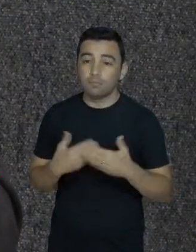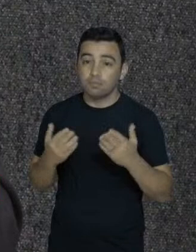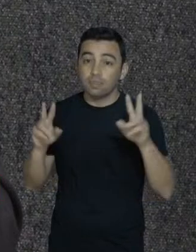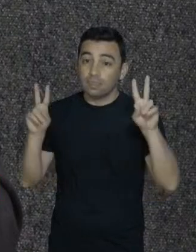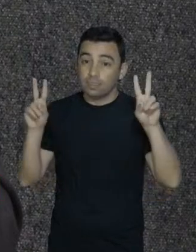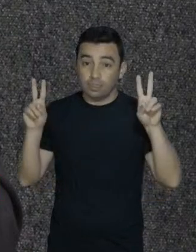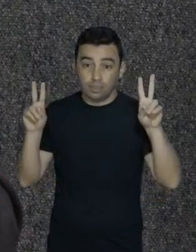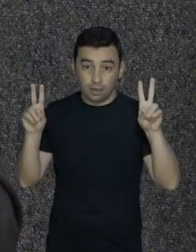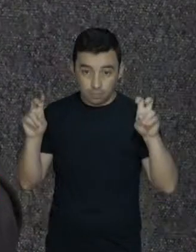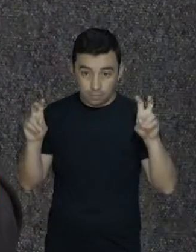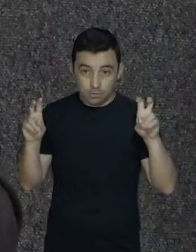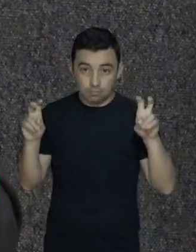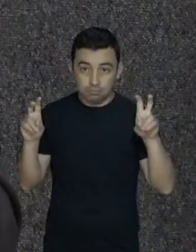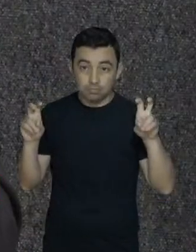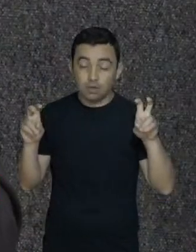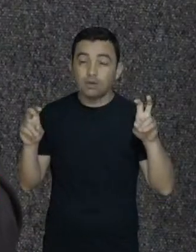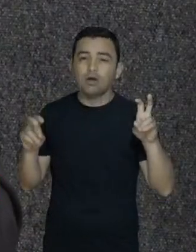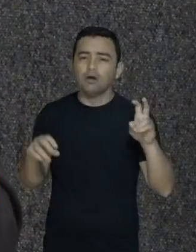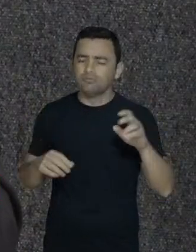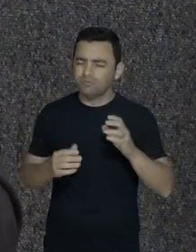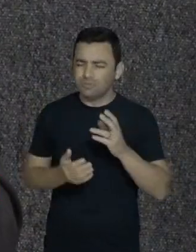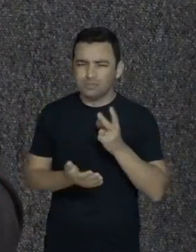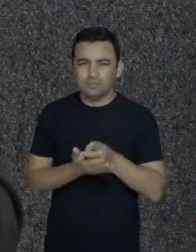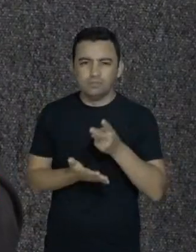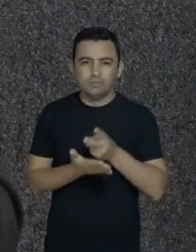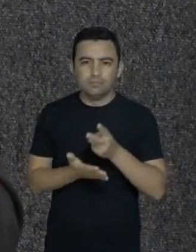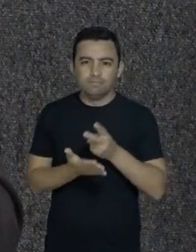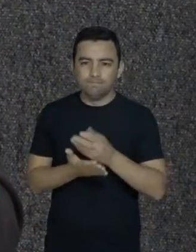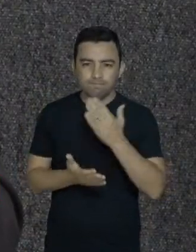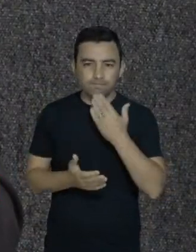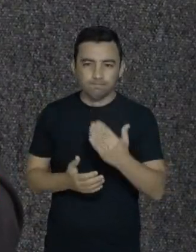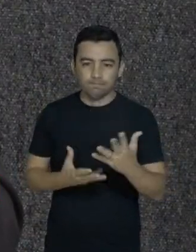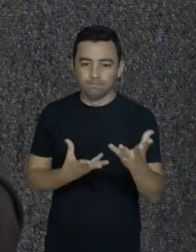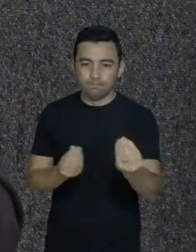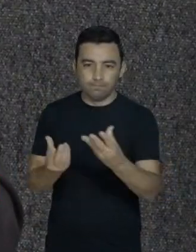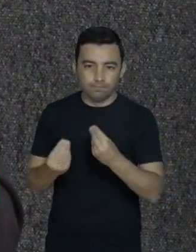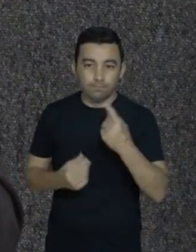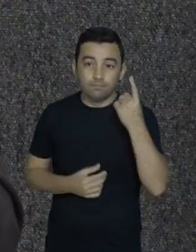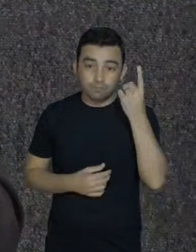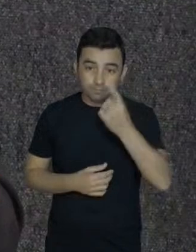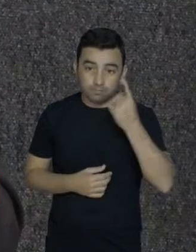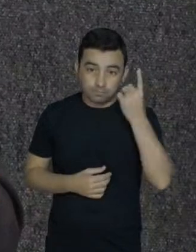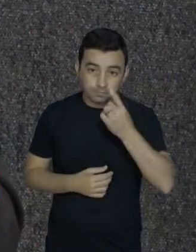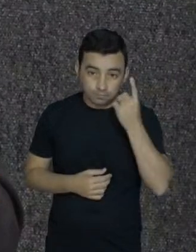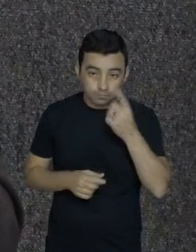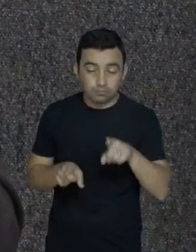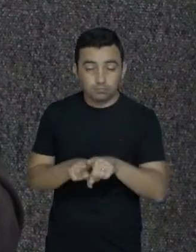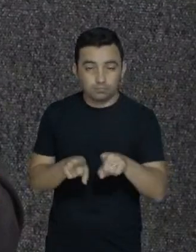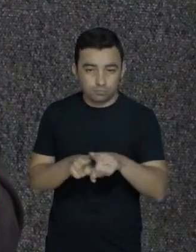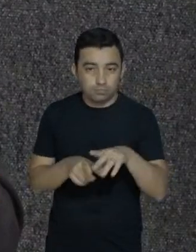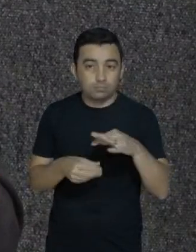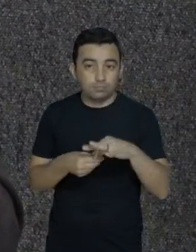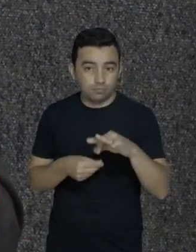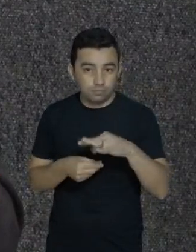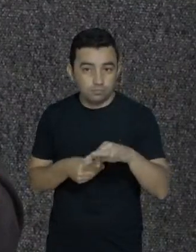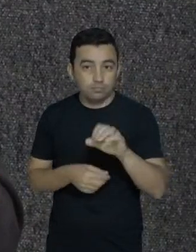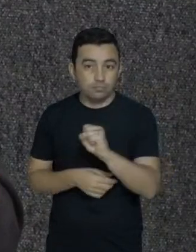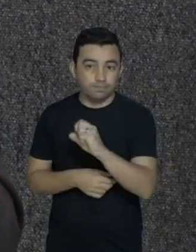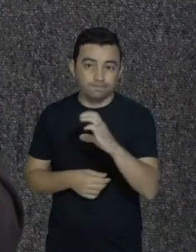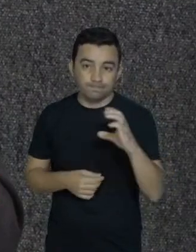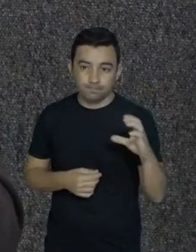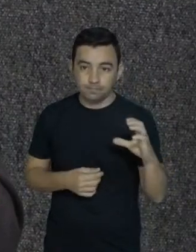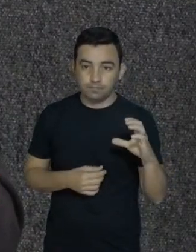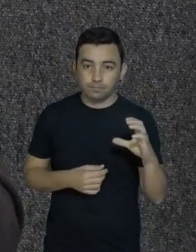muito solicitado por vários deputados e várias entidades aqui em Santa Catarina portanto